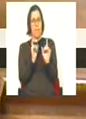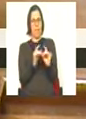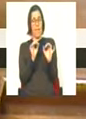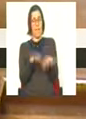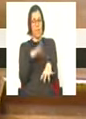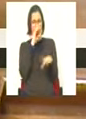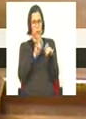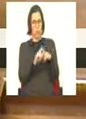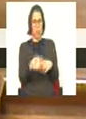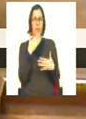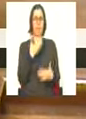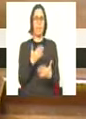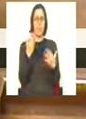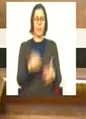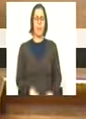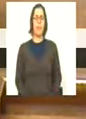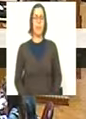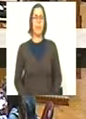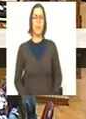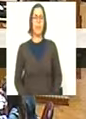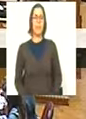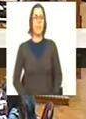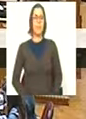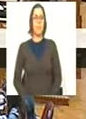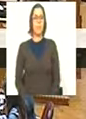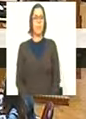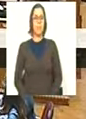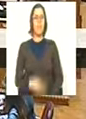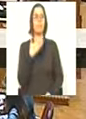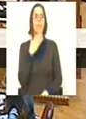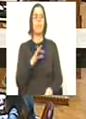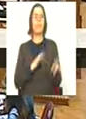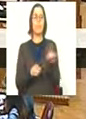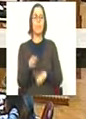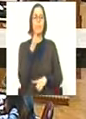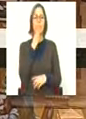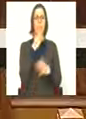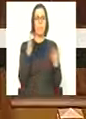final de legislatura. Obrigado, senhor. Muito obrigado, senhor deputado. Há um pedido de